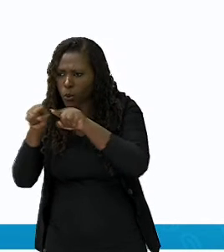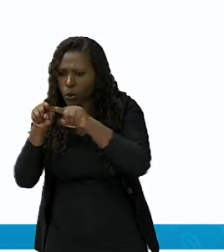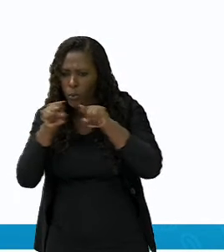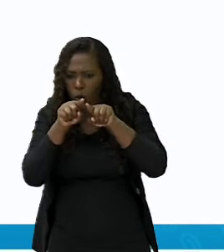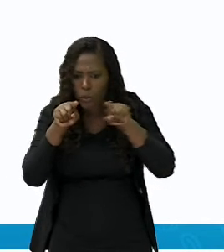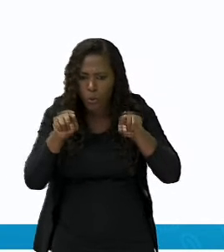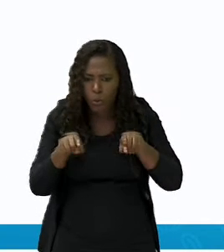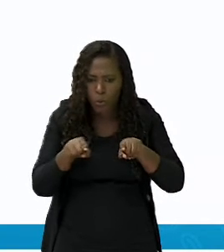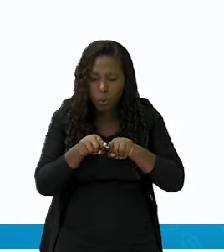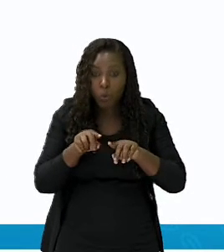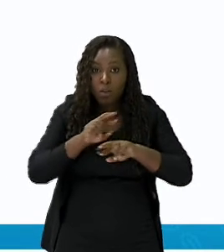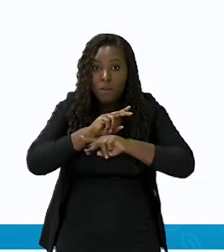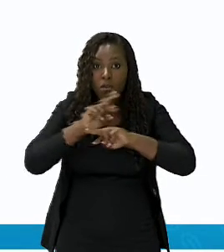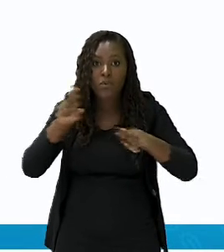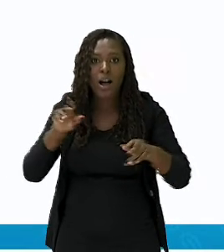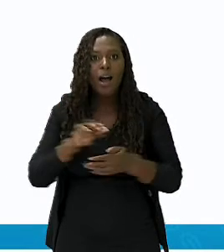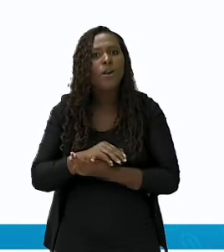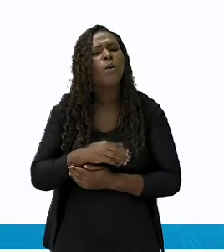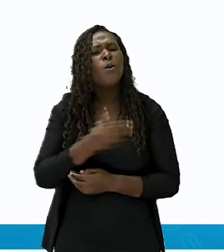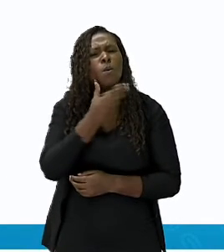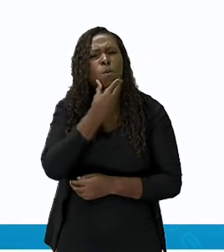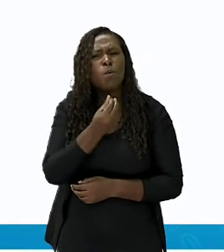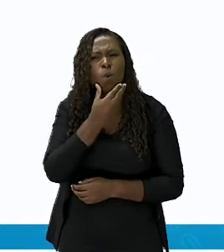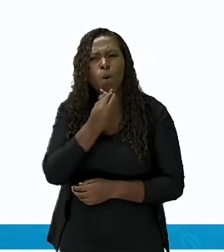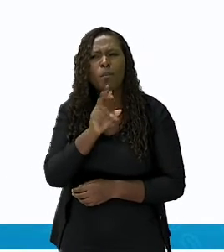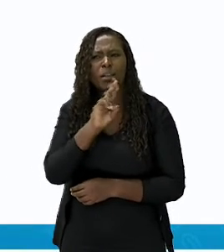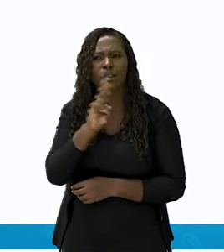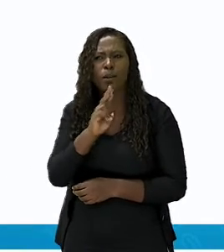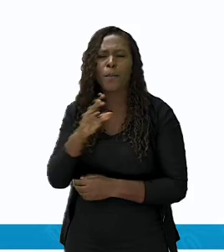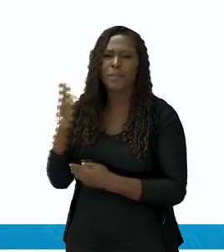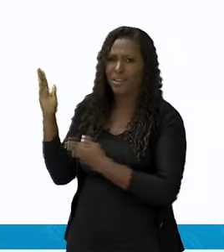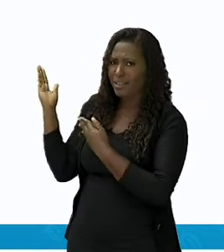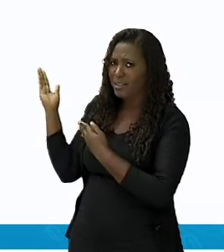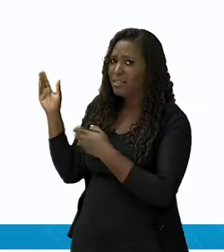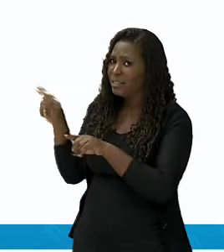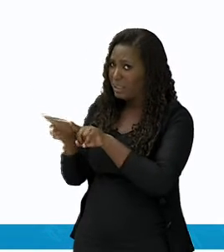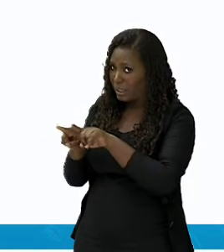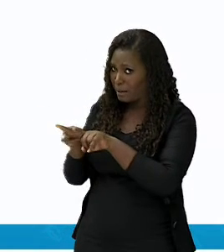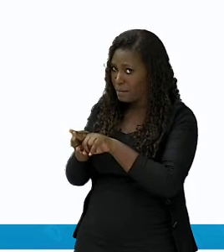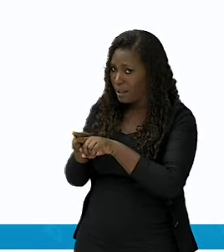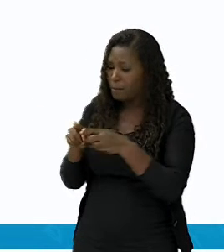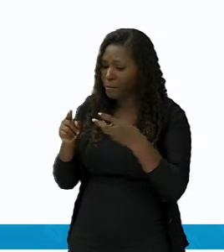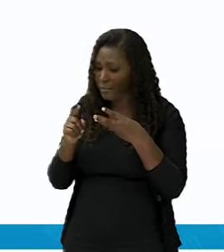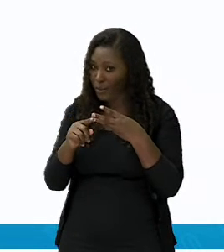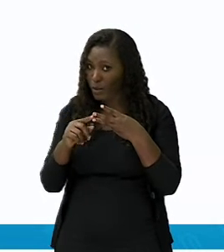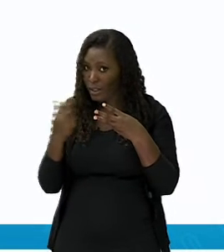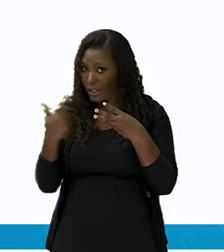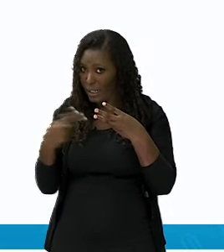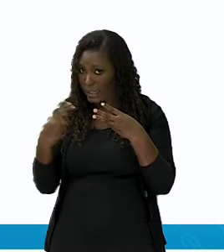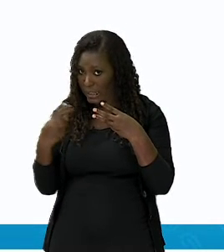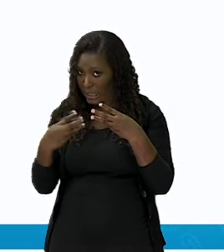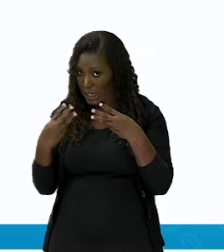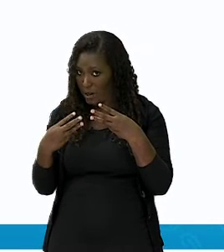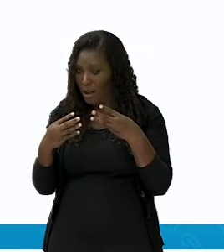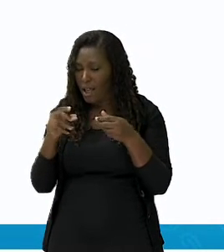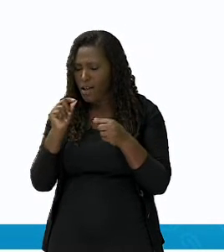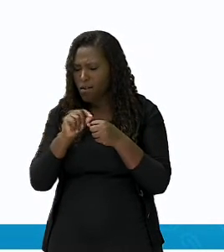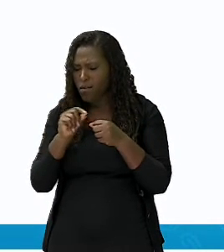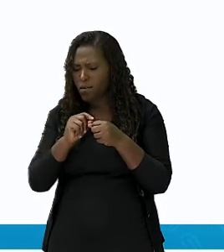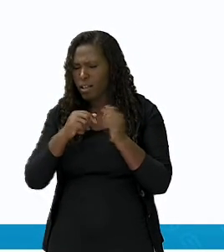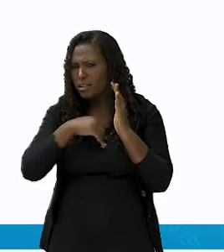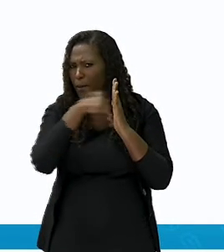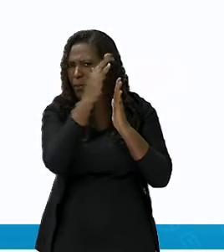demasiados cubos, ou seja, muitos cubos, muitas formas geométricas.